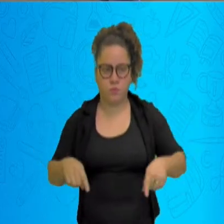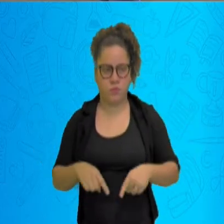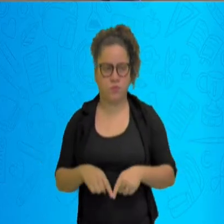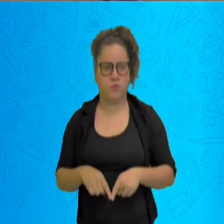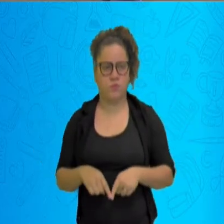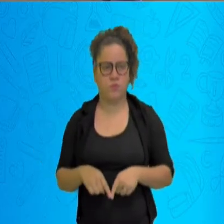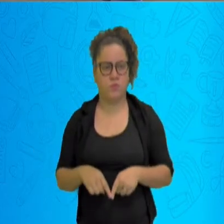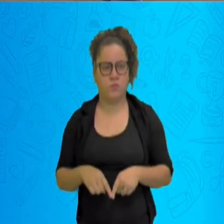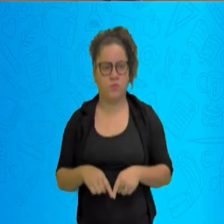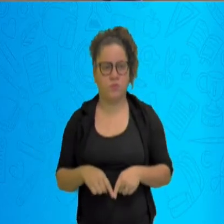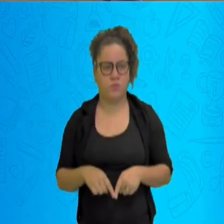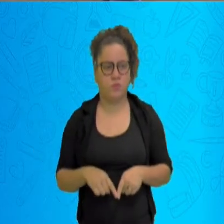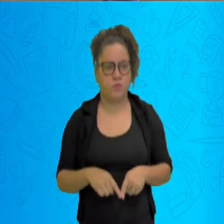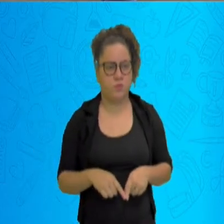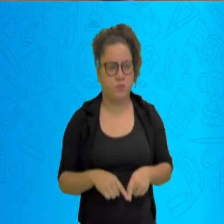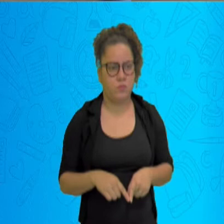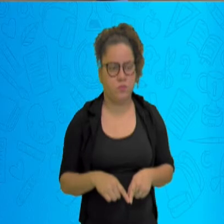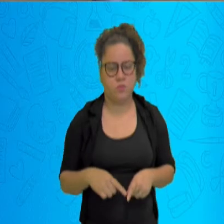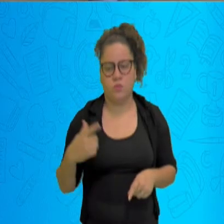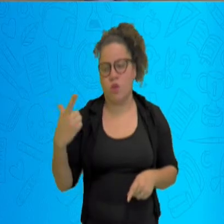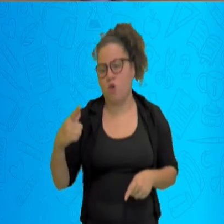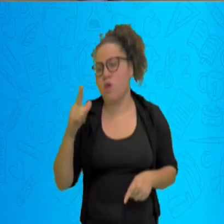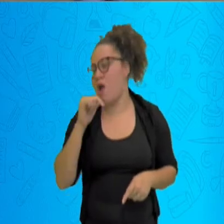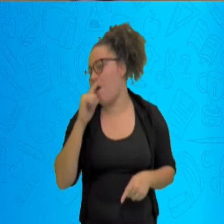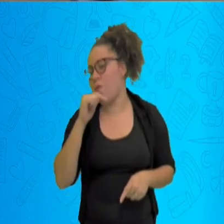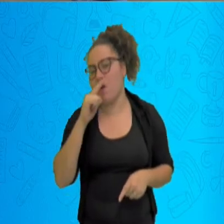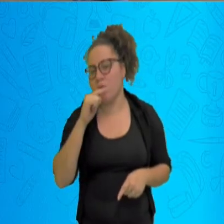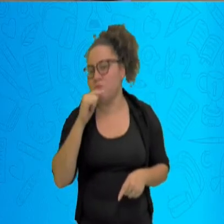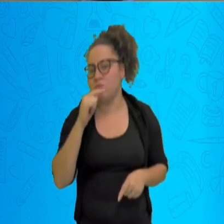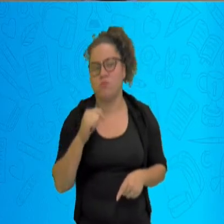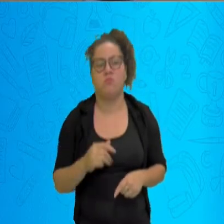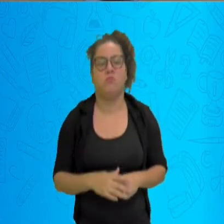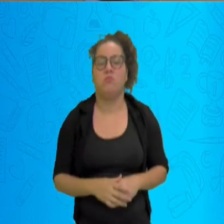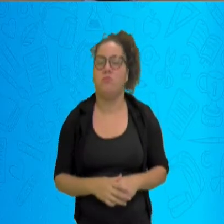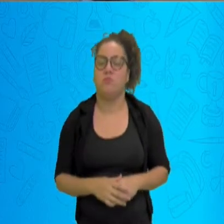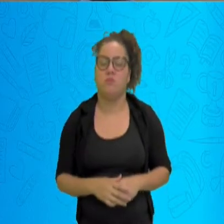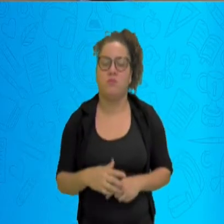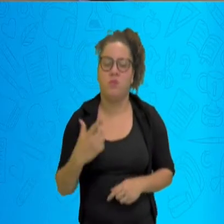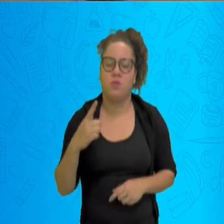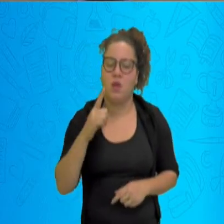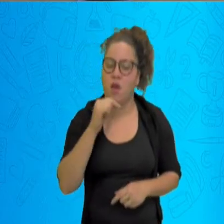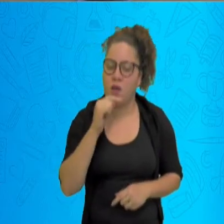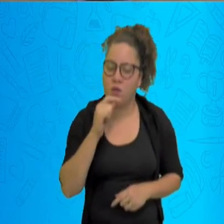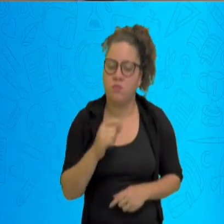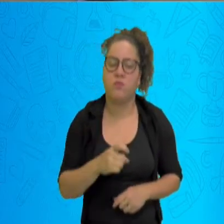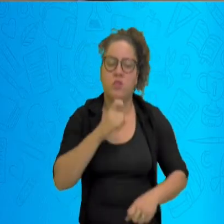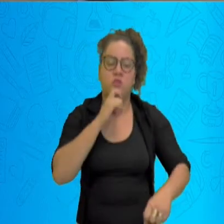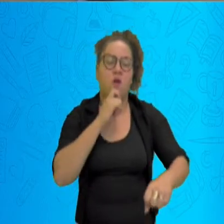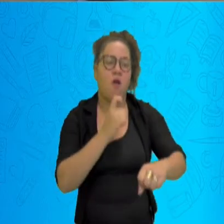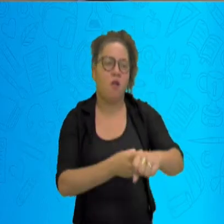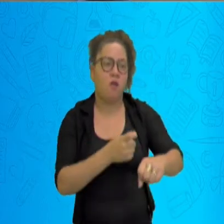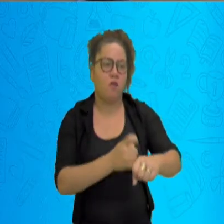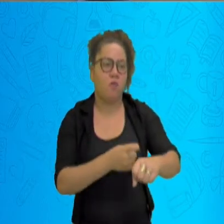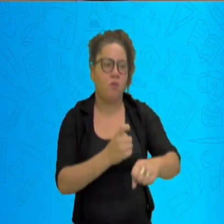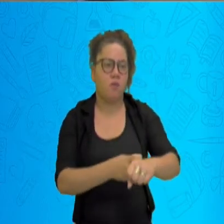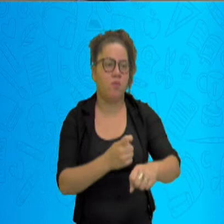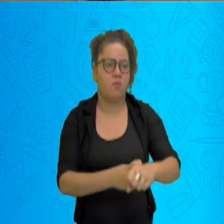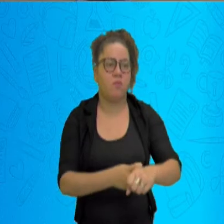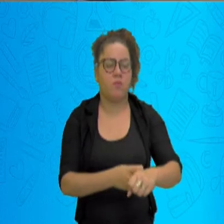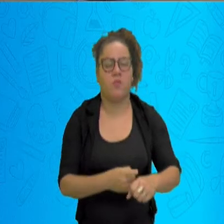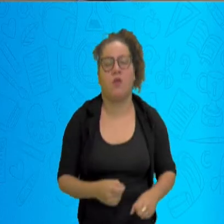não foi ocupado, está sequinho, tá? Então, o gelo, ele fez o quê? Com que a